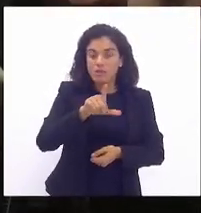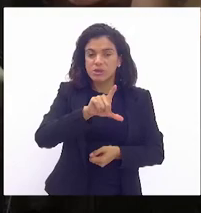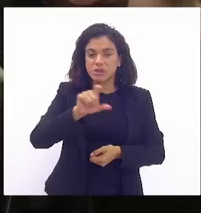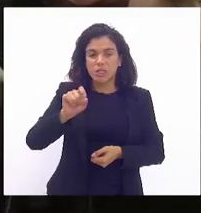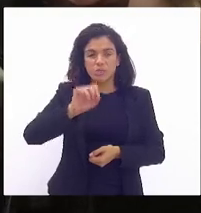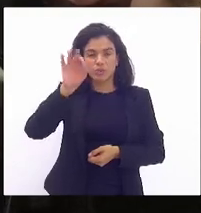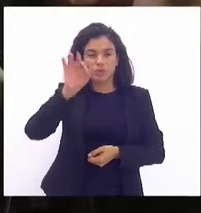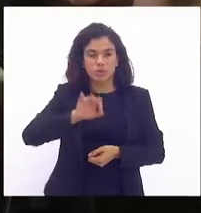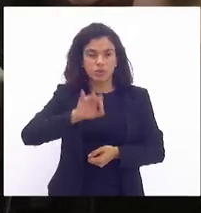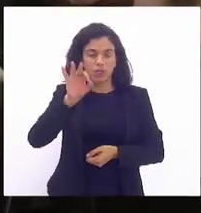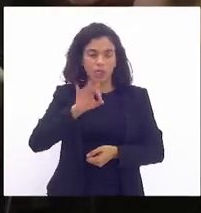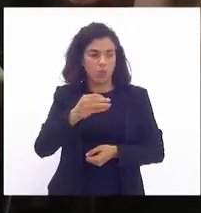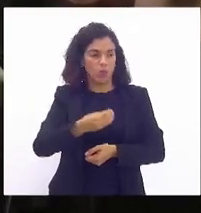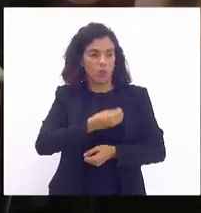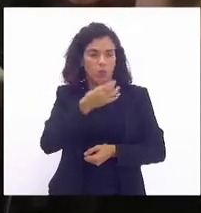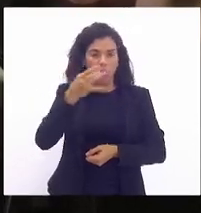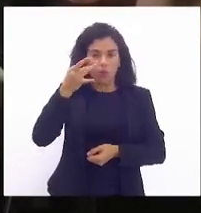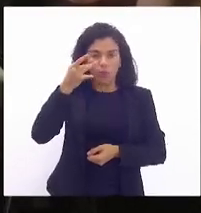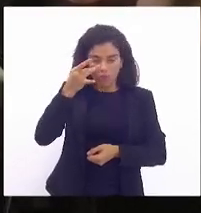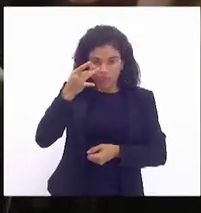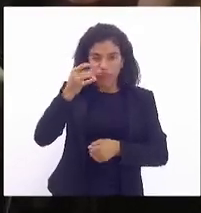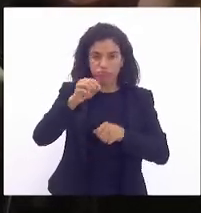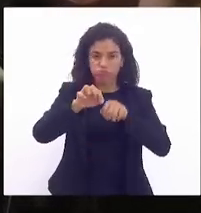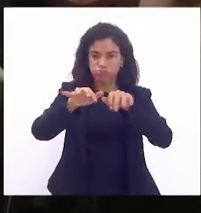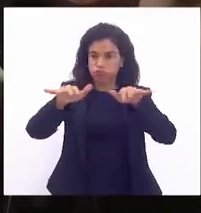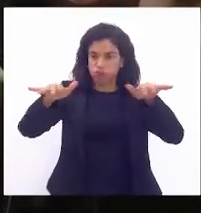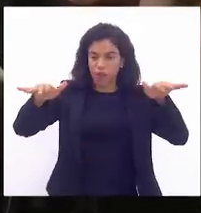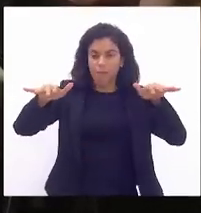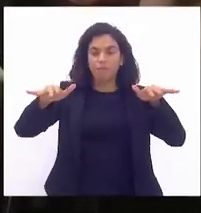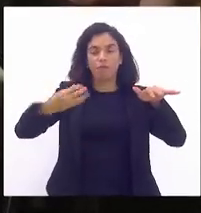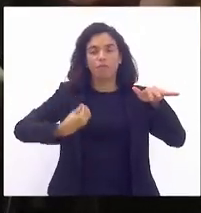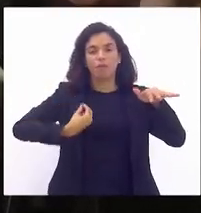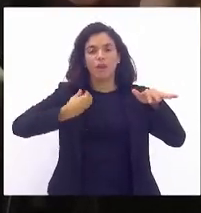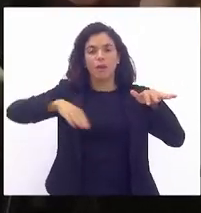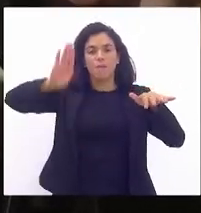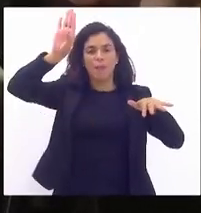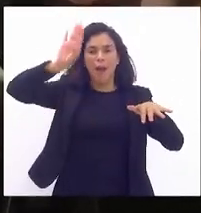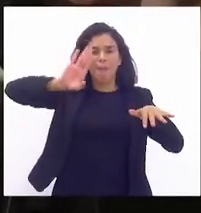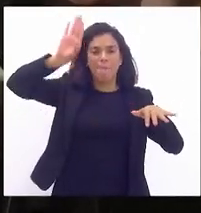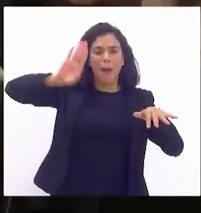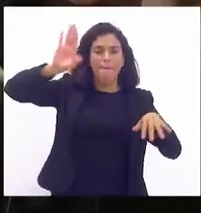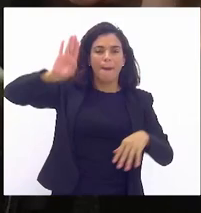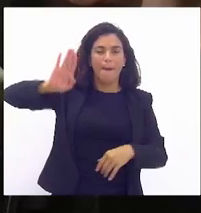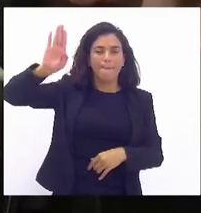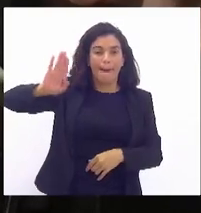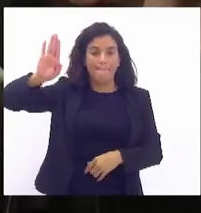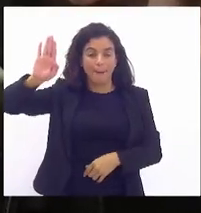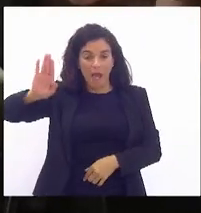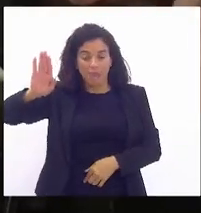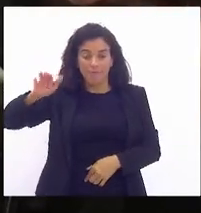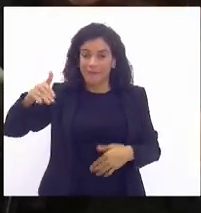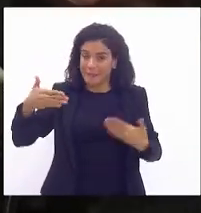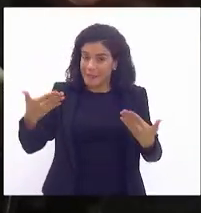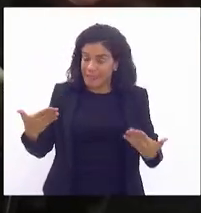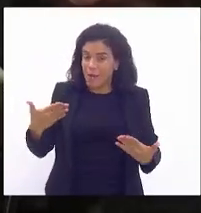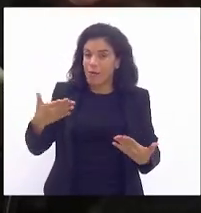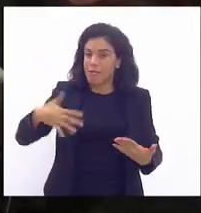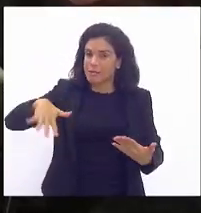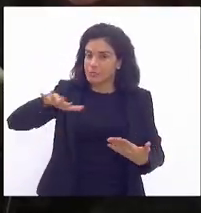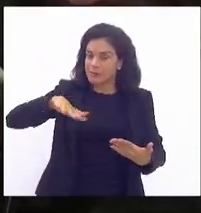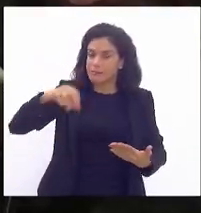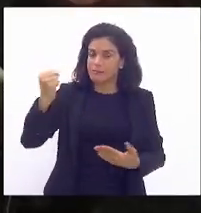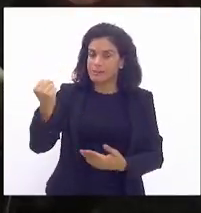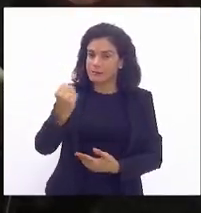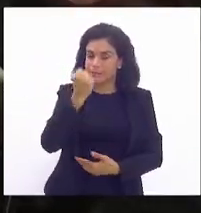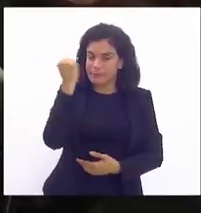daqueles que participavam no ato público nesse dia ergueram as suas mãos. Então, uma coisa é muito séria o que